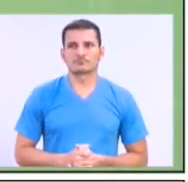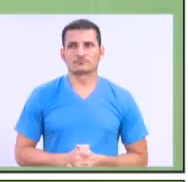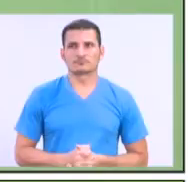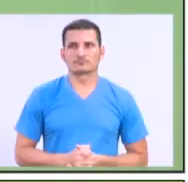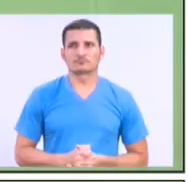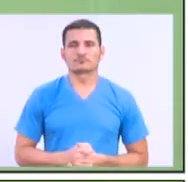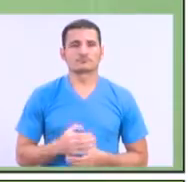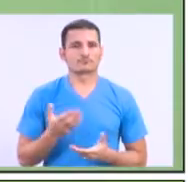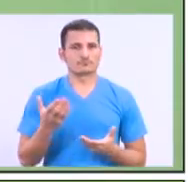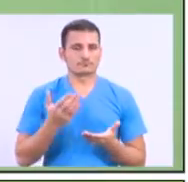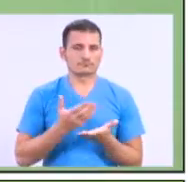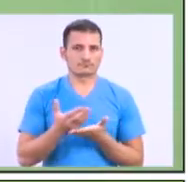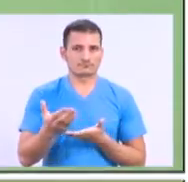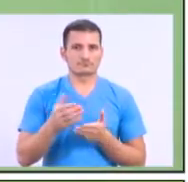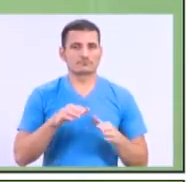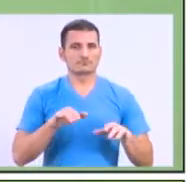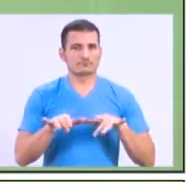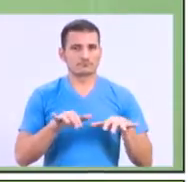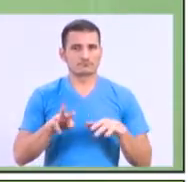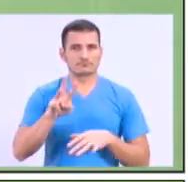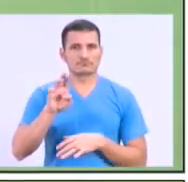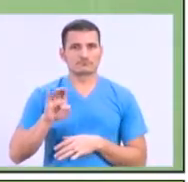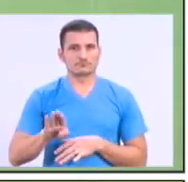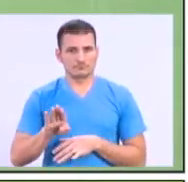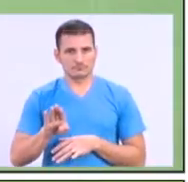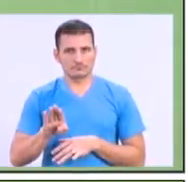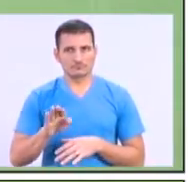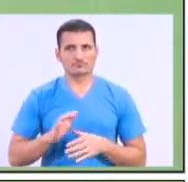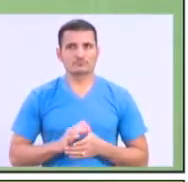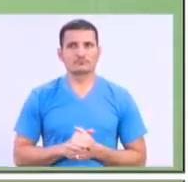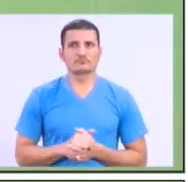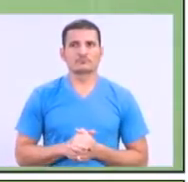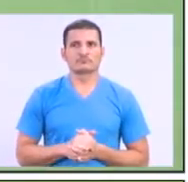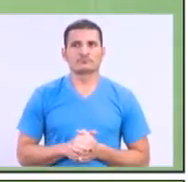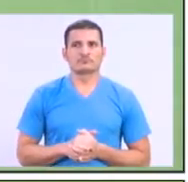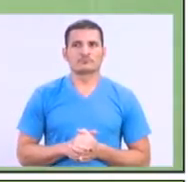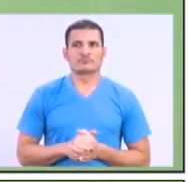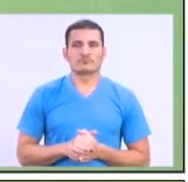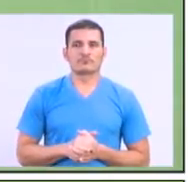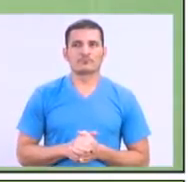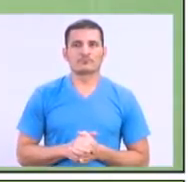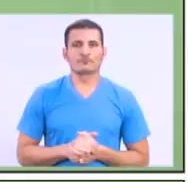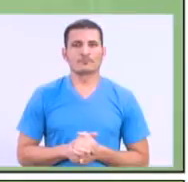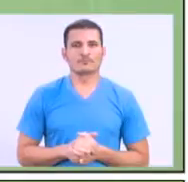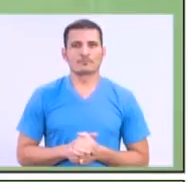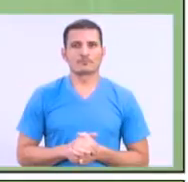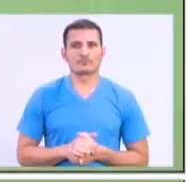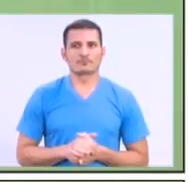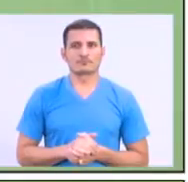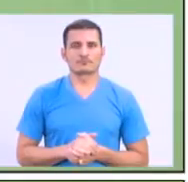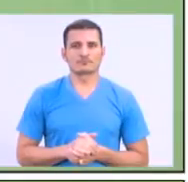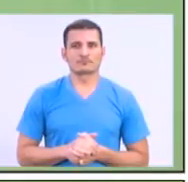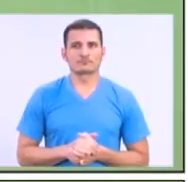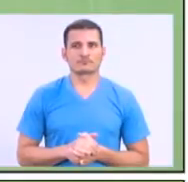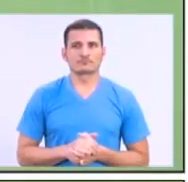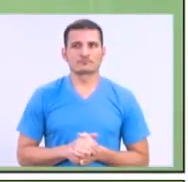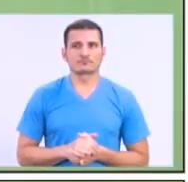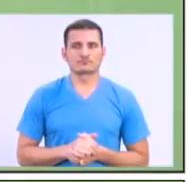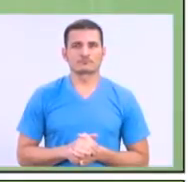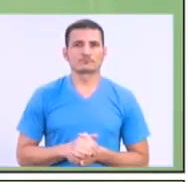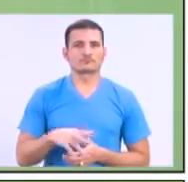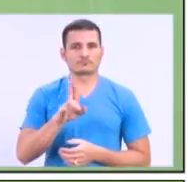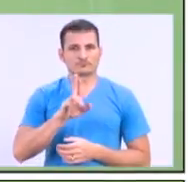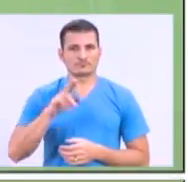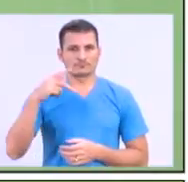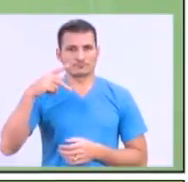o web sob a visão do servidor. Ou seja, para isso a gente vai utilizar PHP,